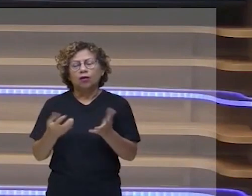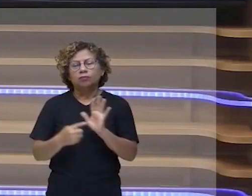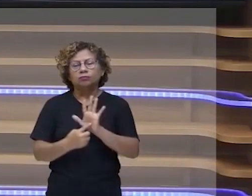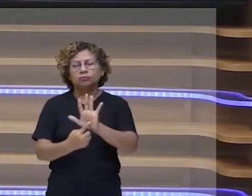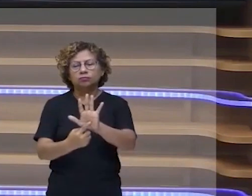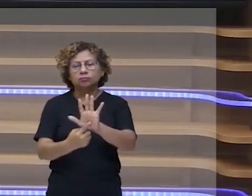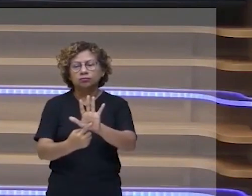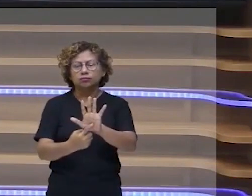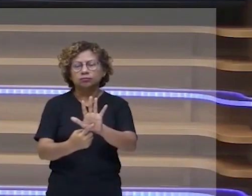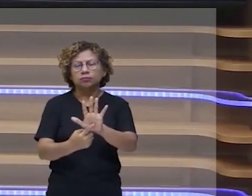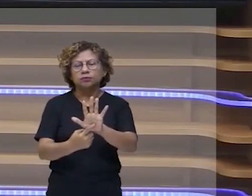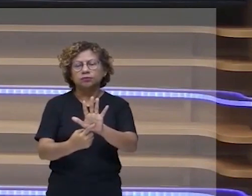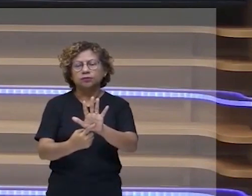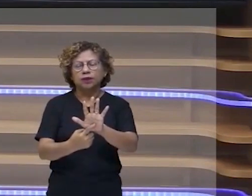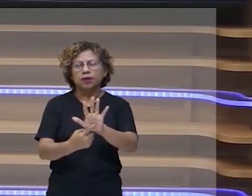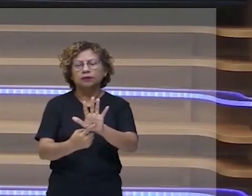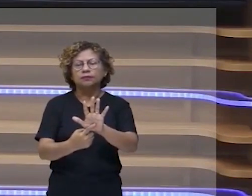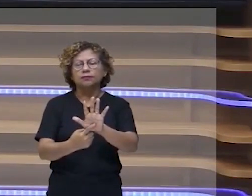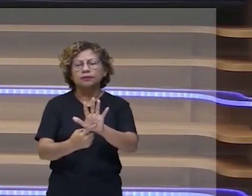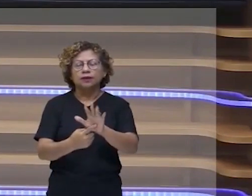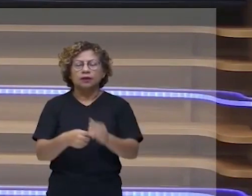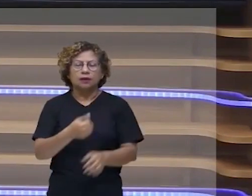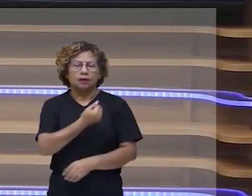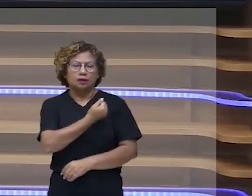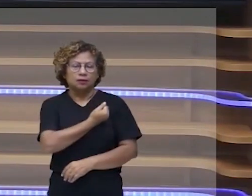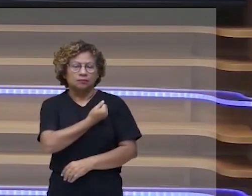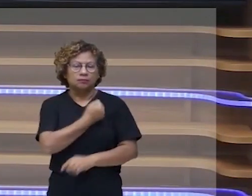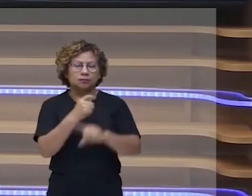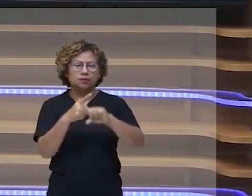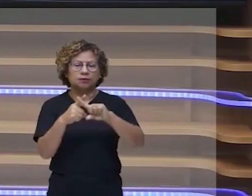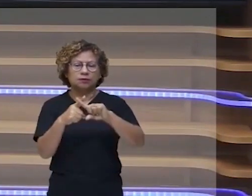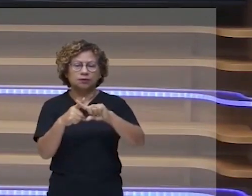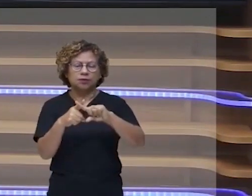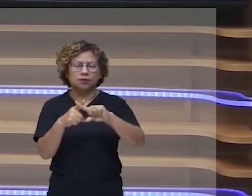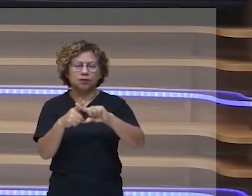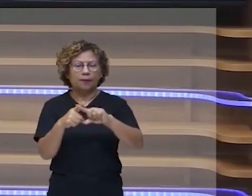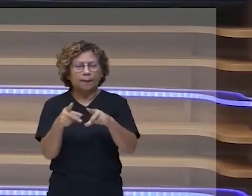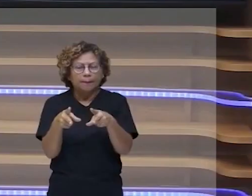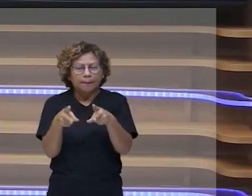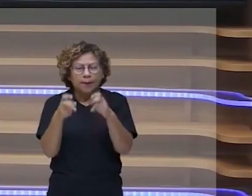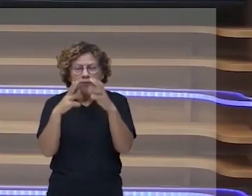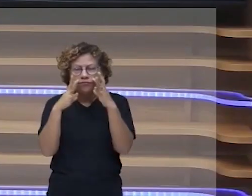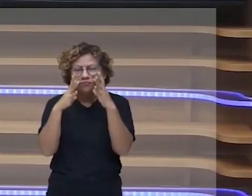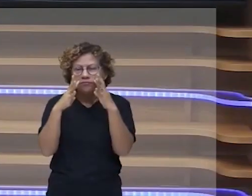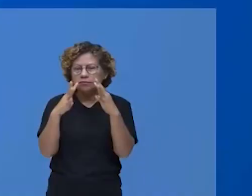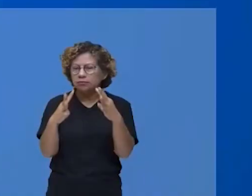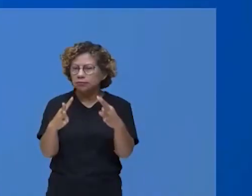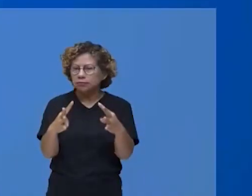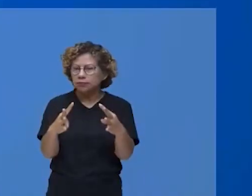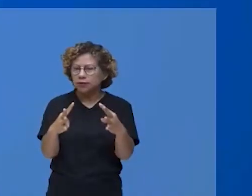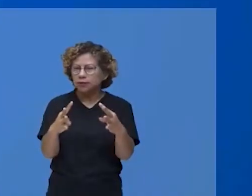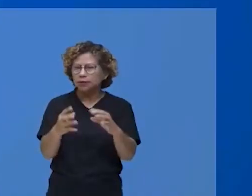uma situação relacionada ao algoritmo da multiplicação, então eu quero que vocês prestem bastante atenção.